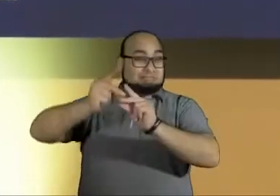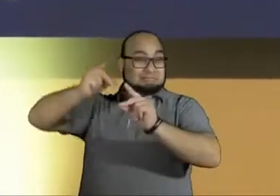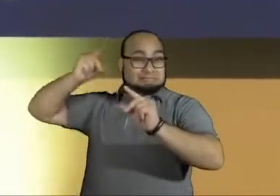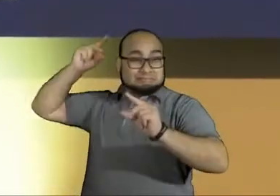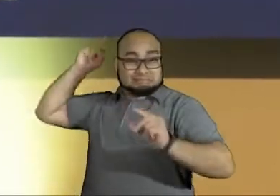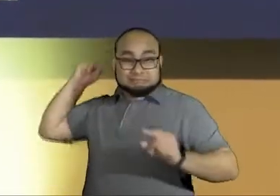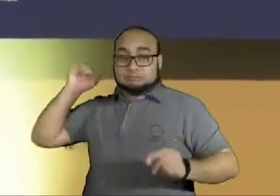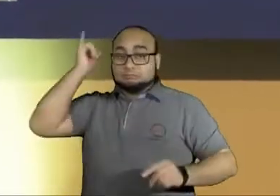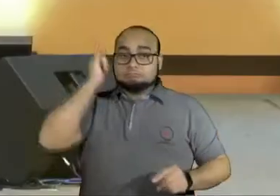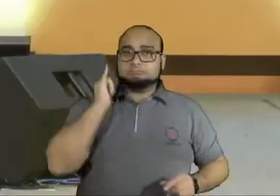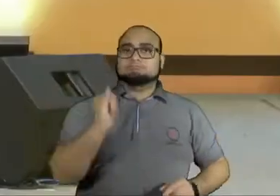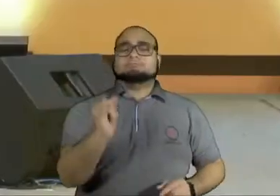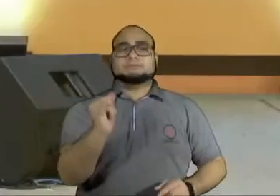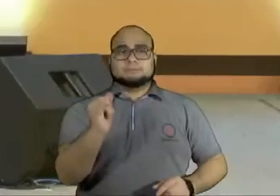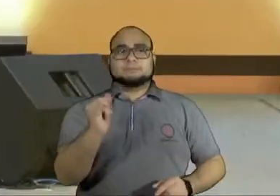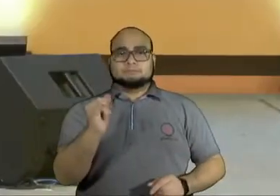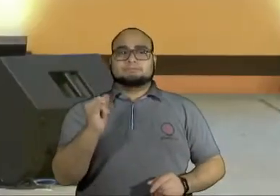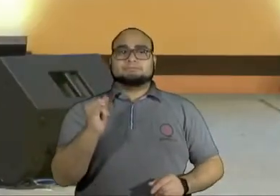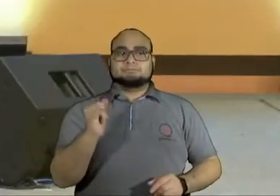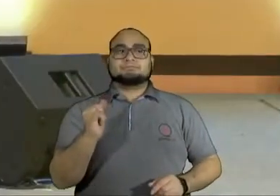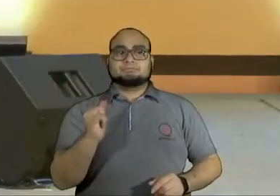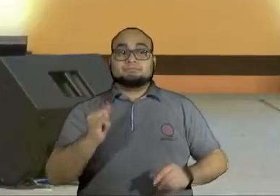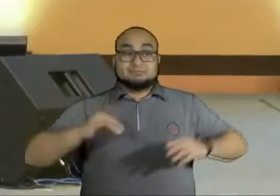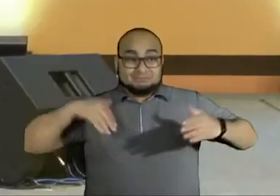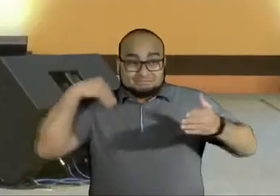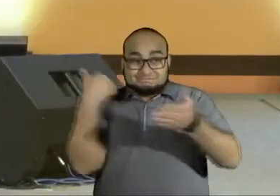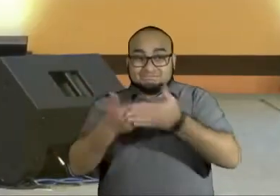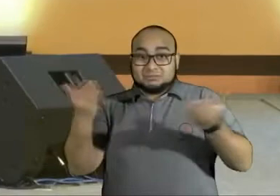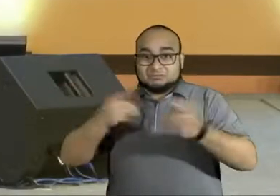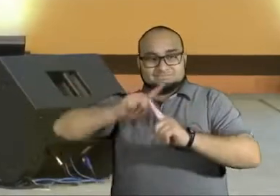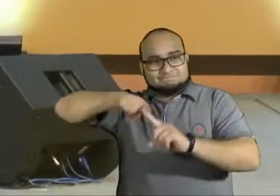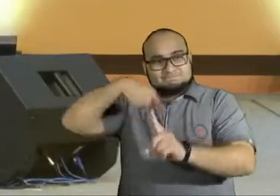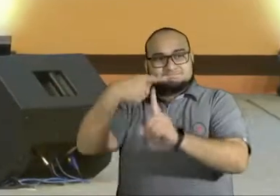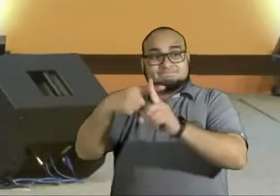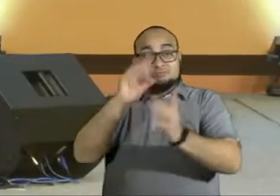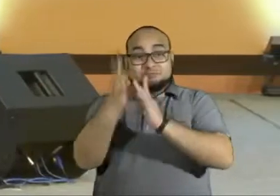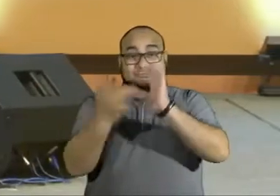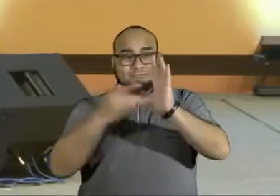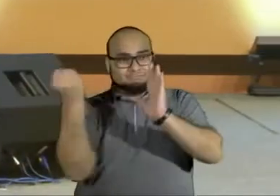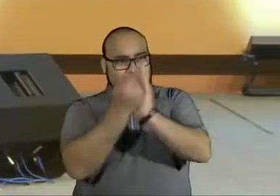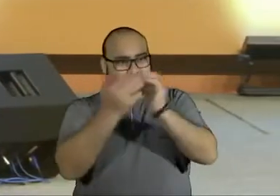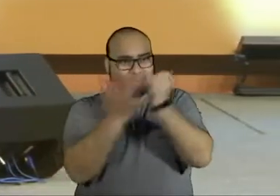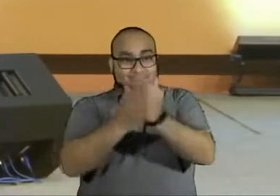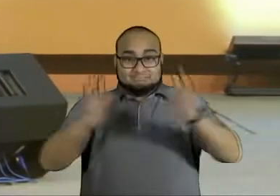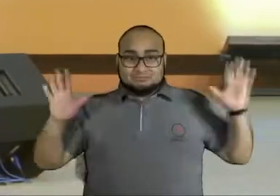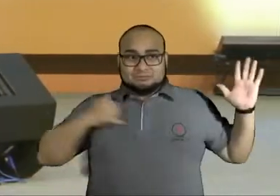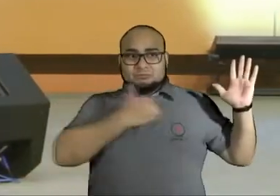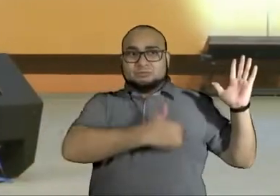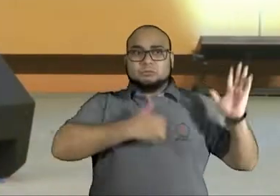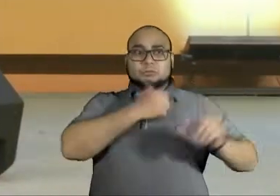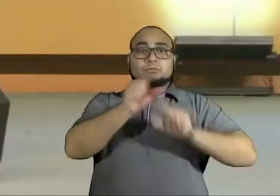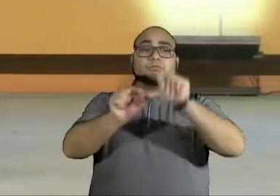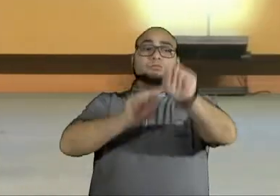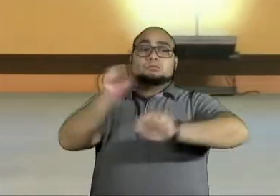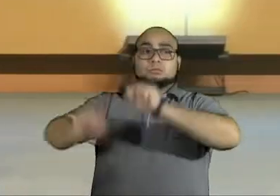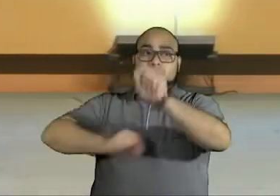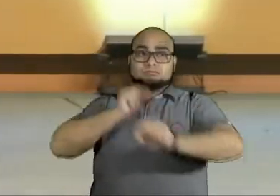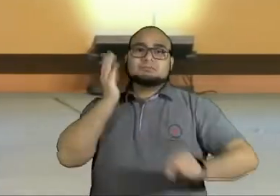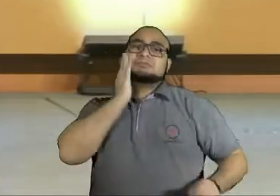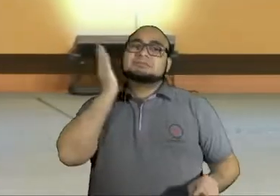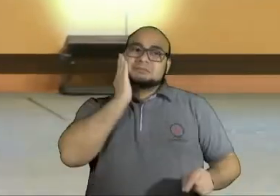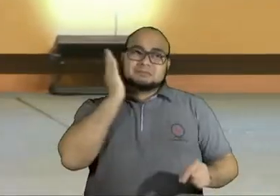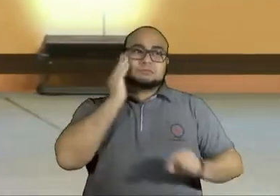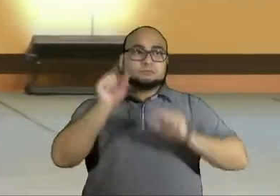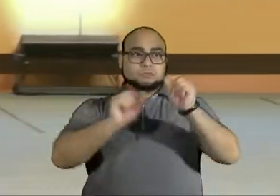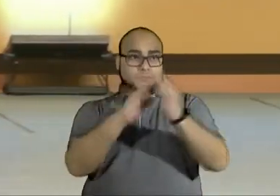antes deste fatídico dia chegar. Sabe o que João está dizendo? Porque eu sei o que a palavra diz sobre o que isso está acontecendo.